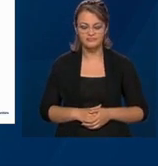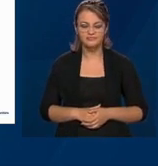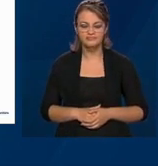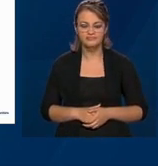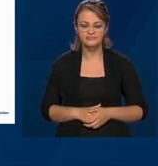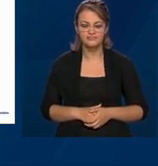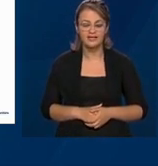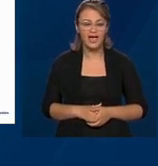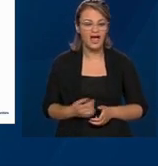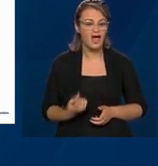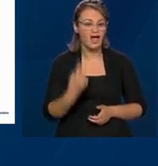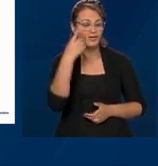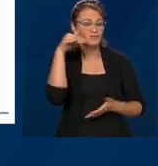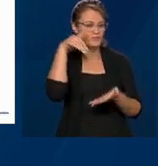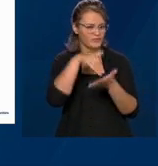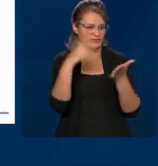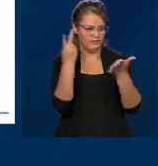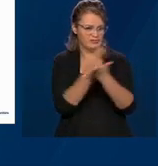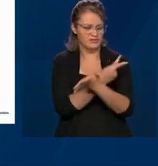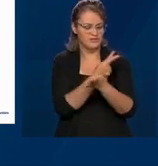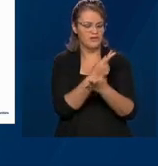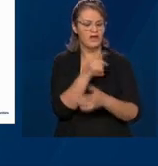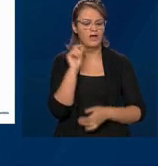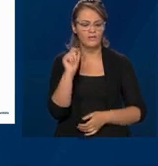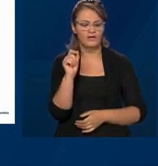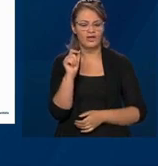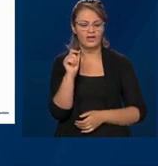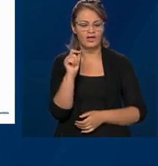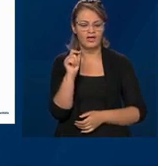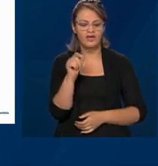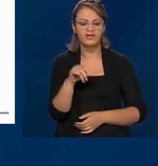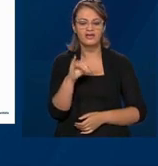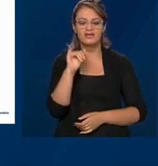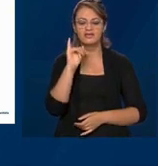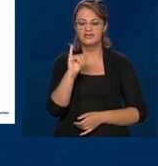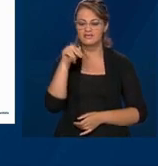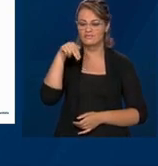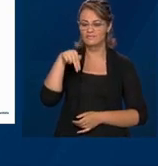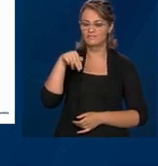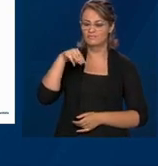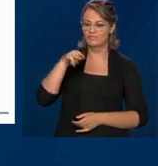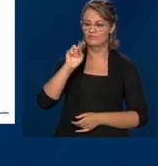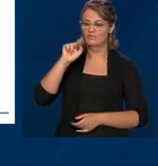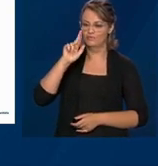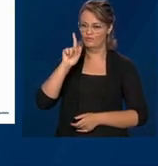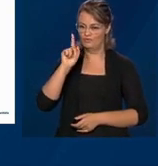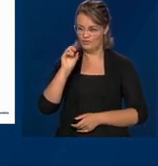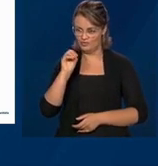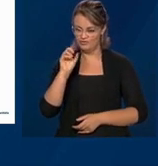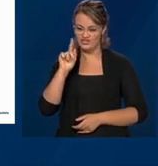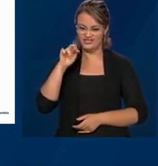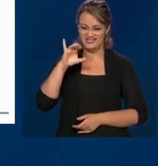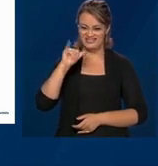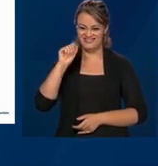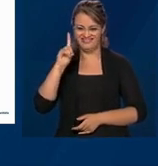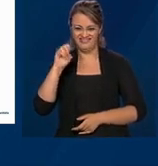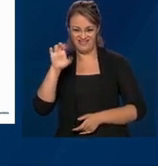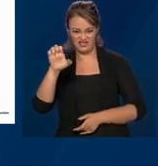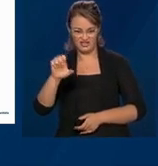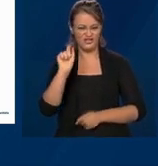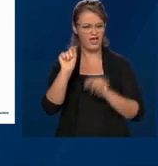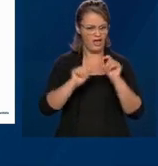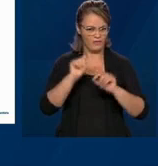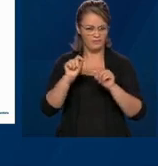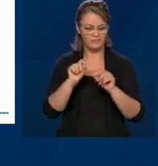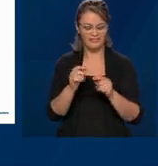Um dos desfechos secundários, como eu disse para vocês, é a imunogenicidade. A gente precisa saber se